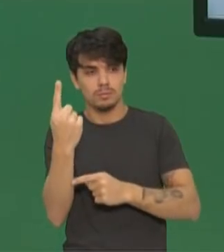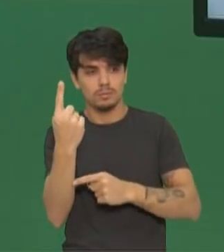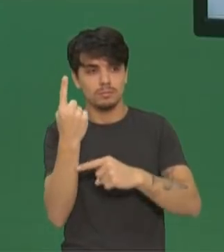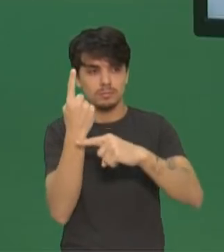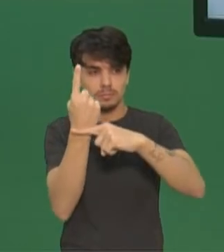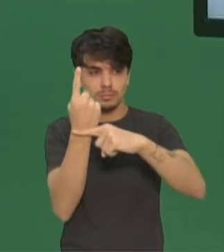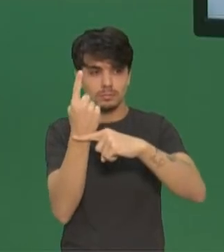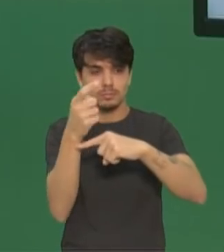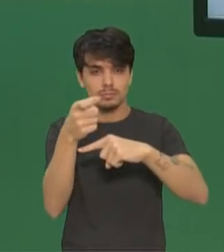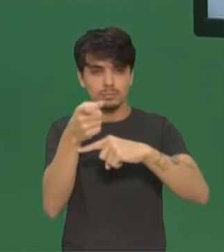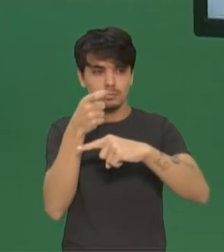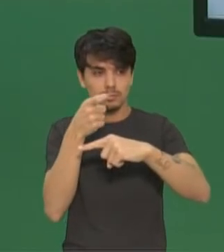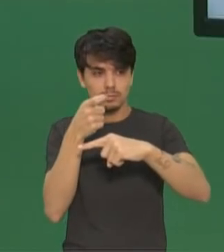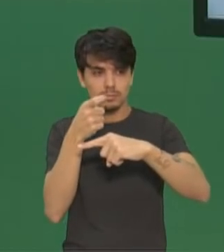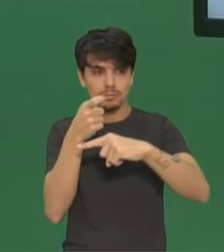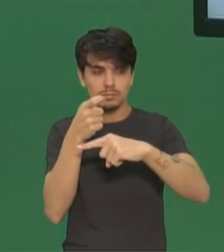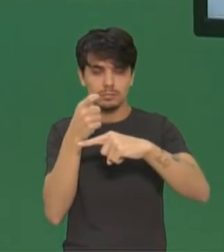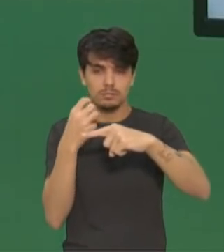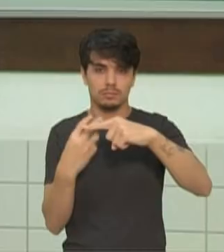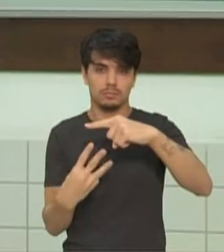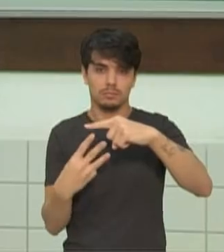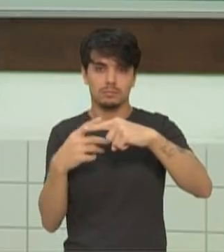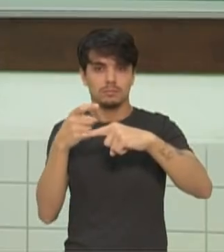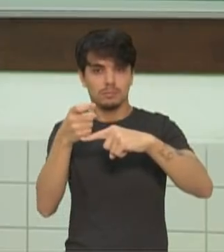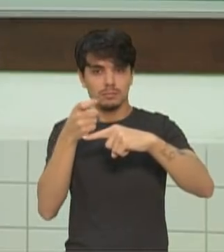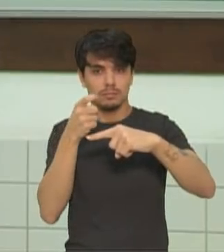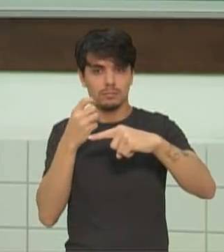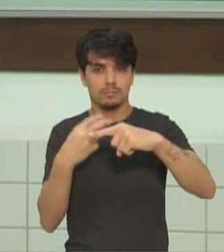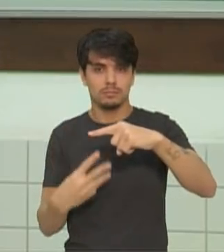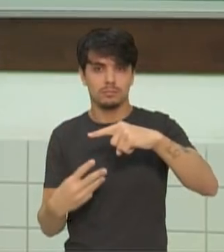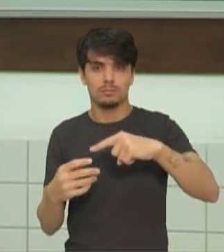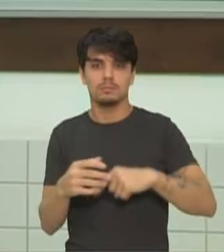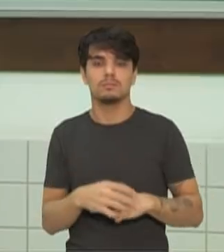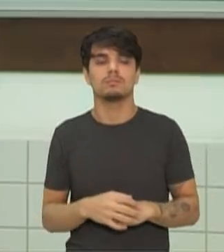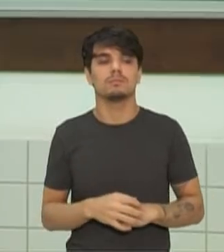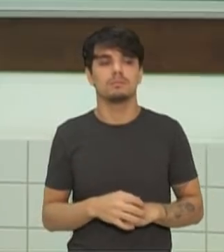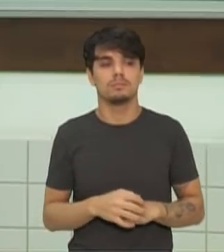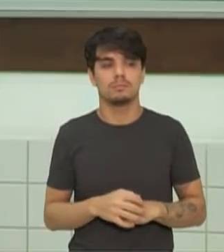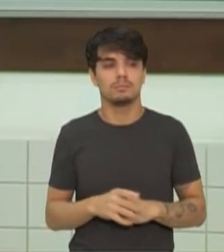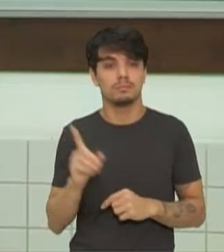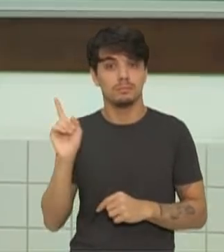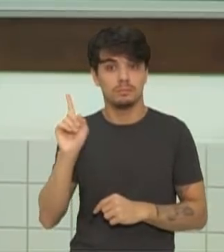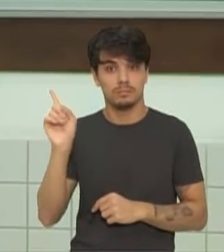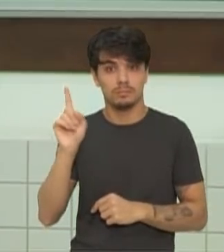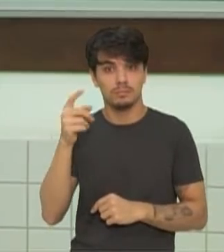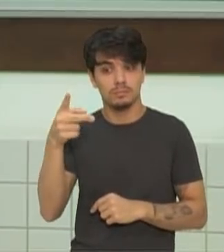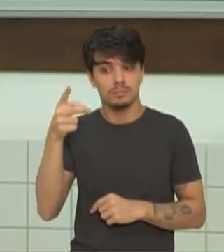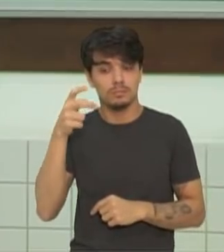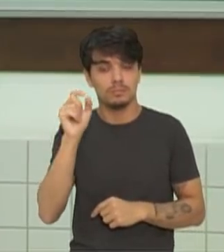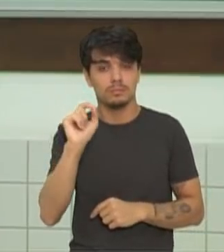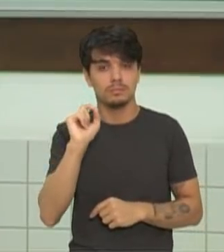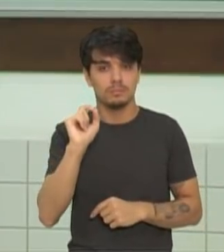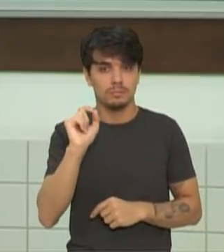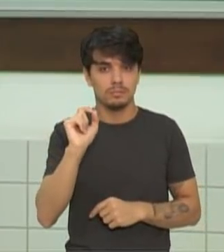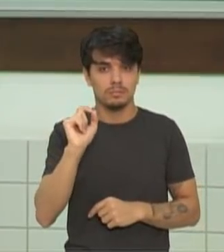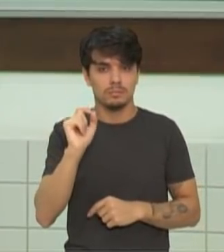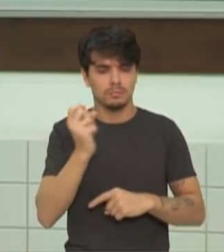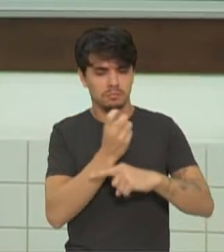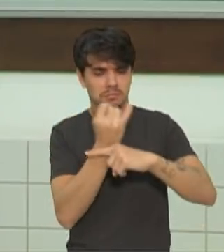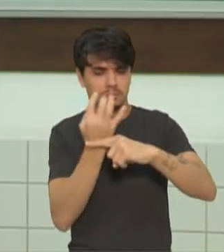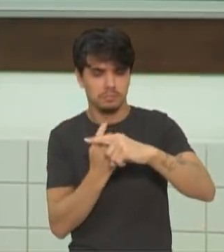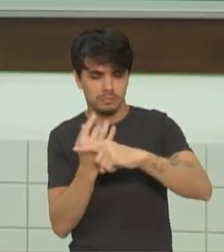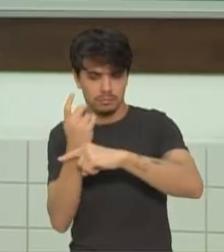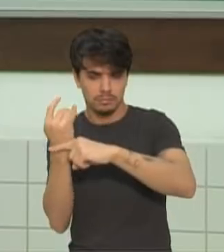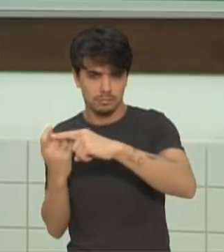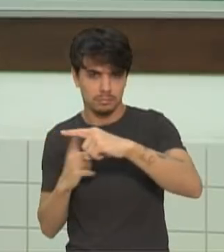6 divididos por 2 dá 3. Nesse caso, vocês notaram que ambas as frações têm